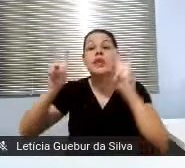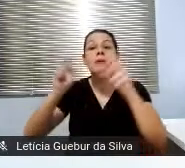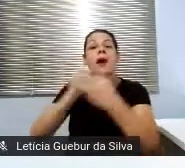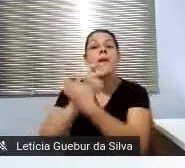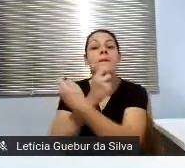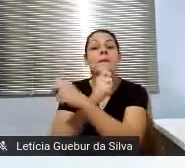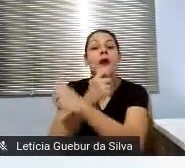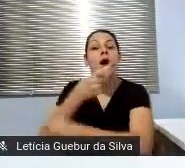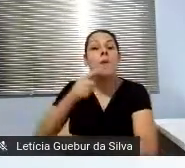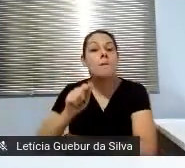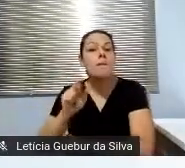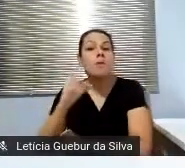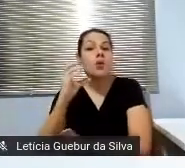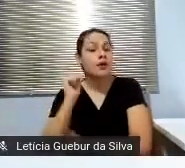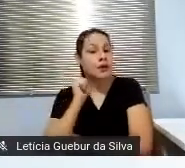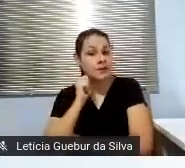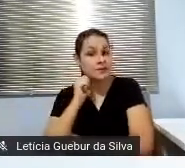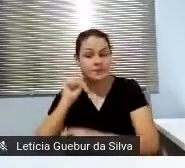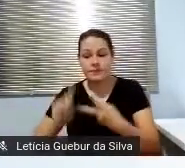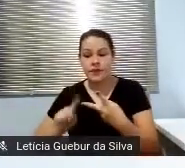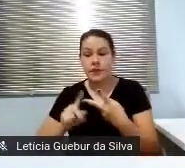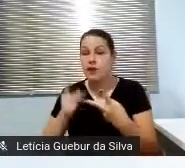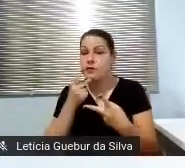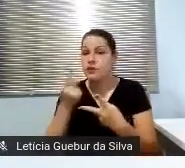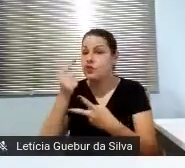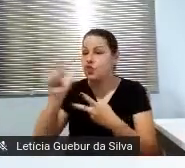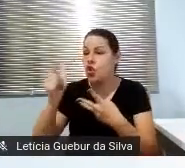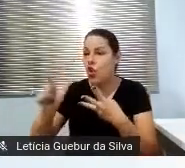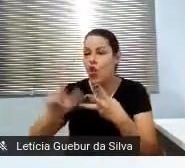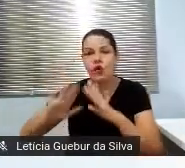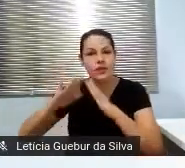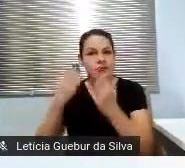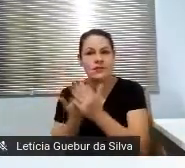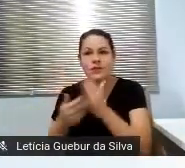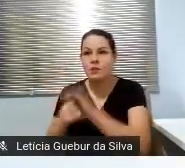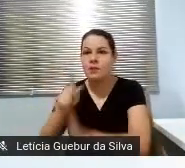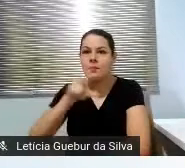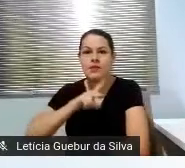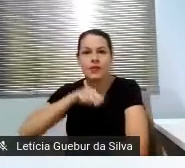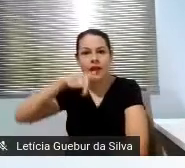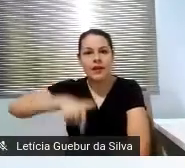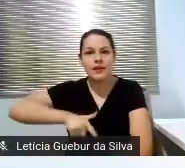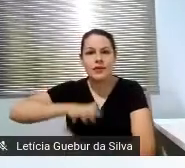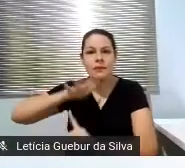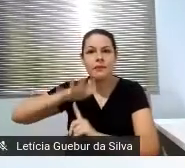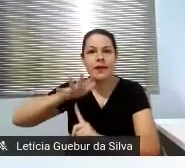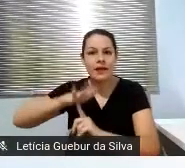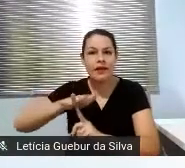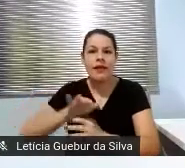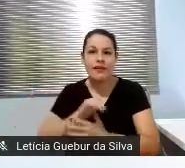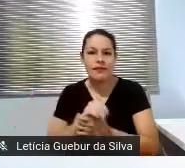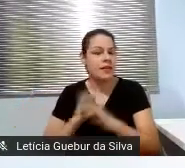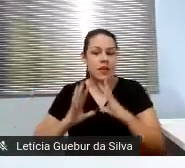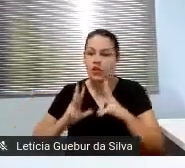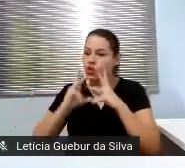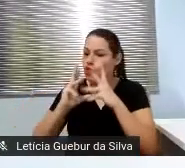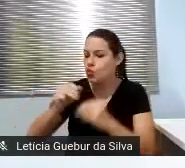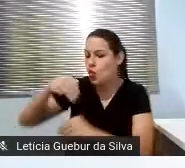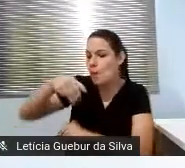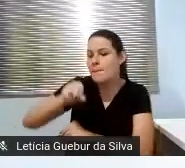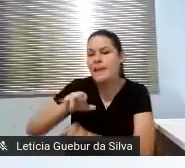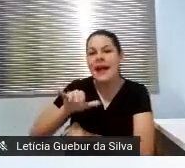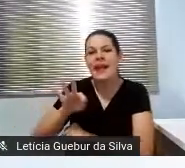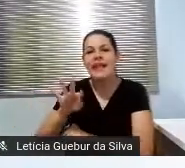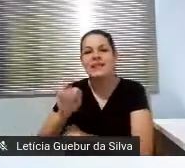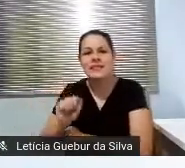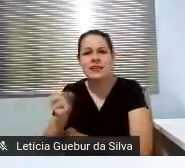é o custo da PUC, de todos os Sim, nossos colégios sim, aqui, sim. aqui do Paraná, o Bom Jesus, o Marista, escolas que